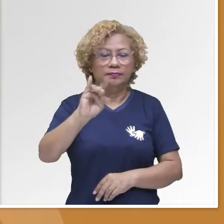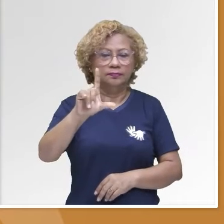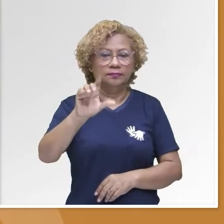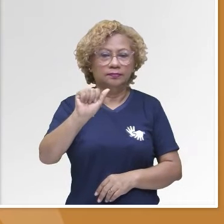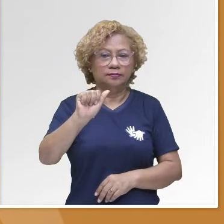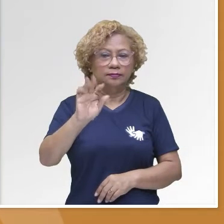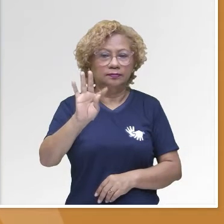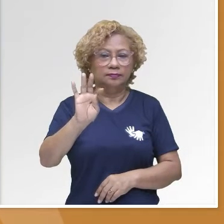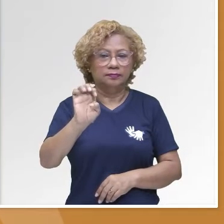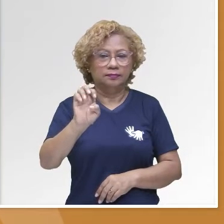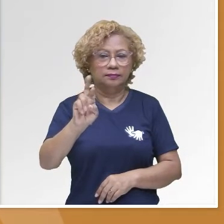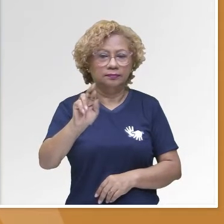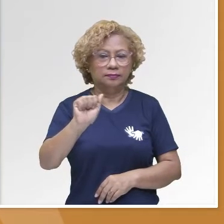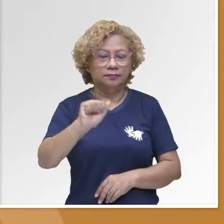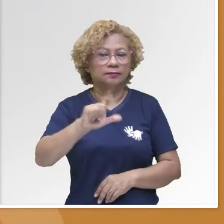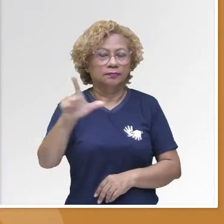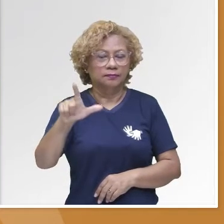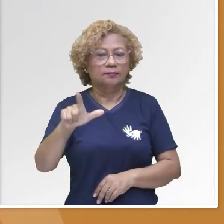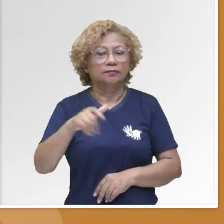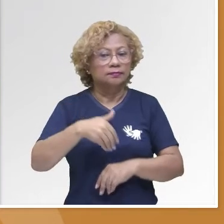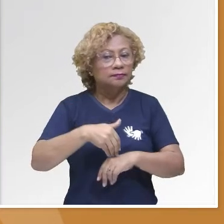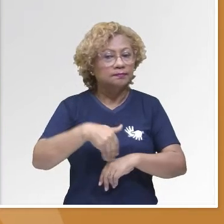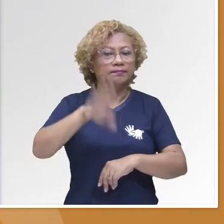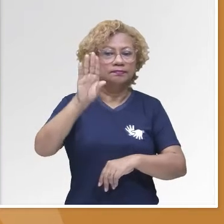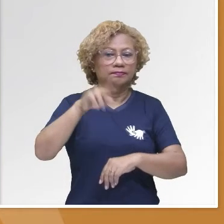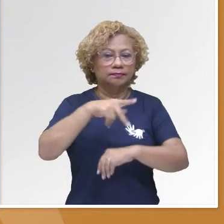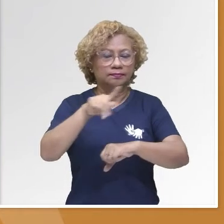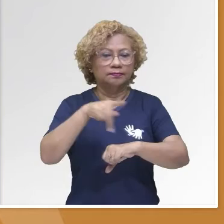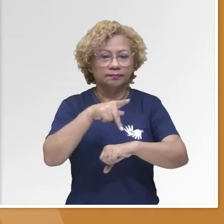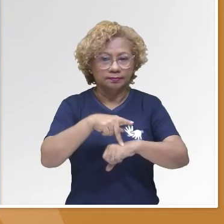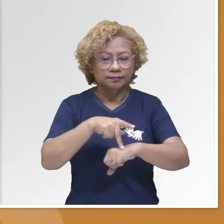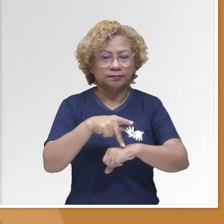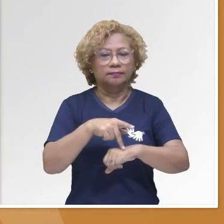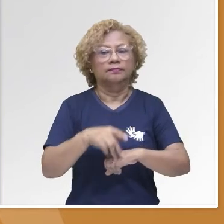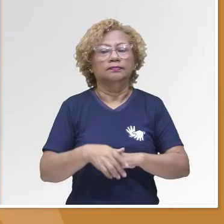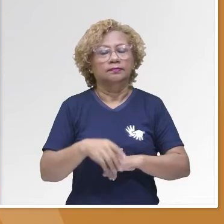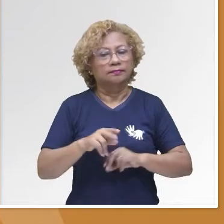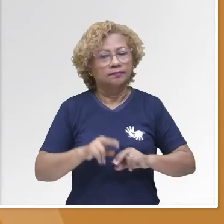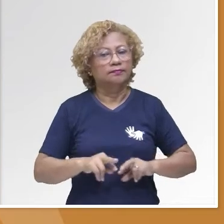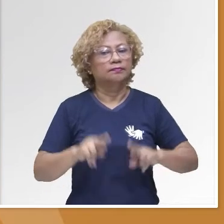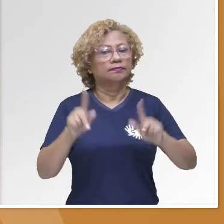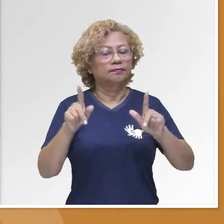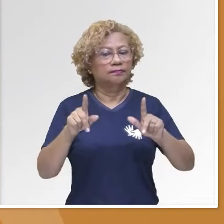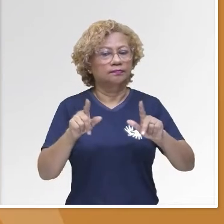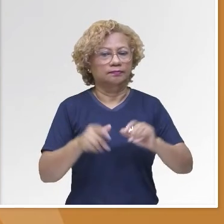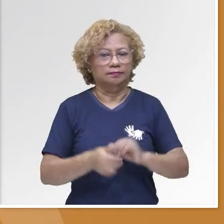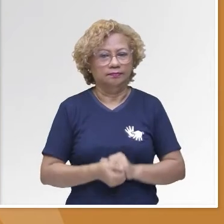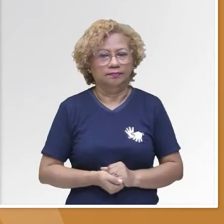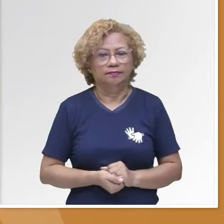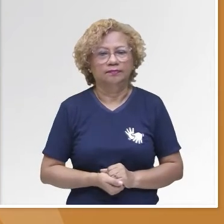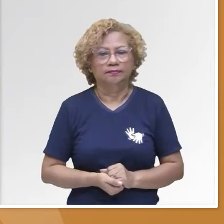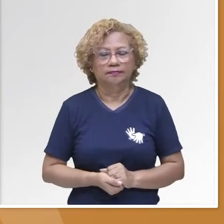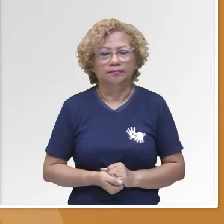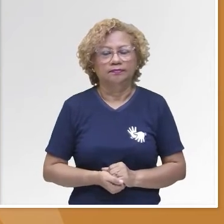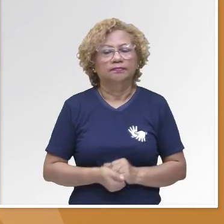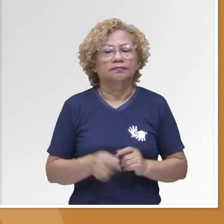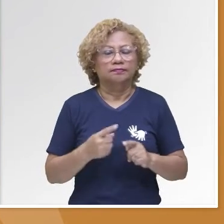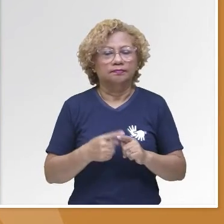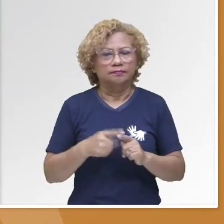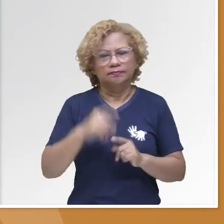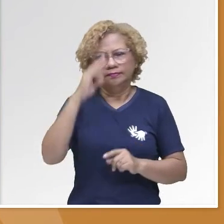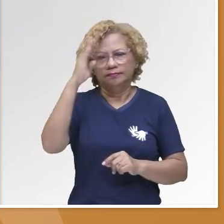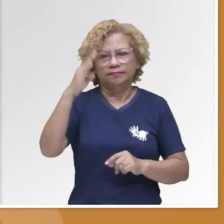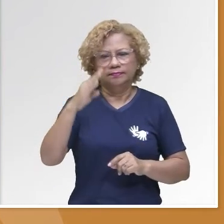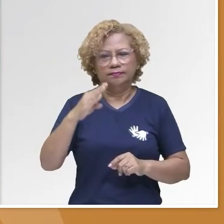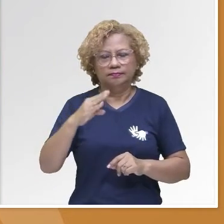acordos comerciais que eles podem, né, fazer aí para ocorrer esse processo de desenvolvimento, principalmente em